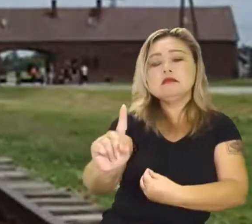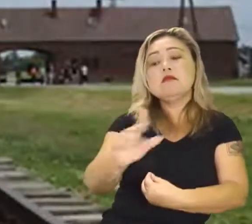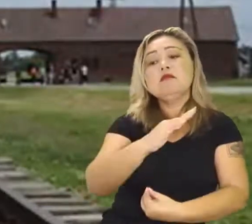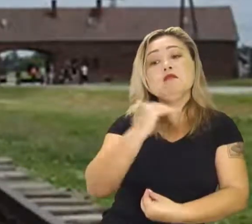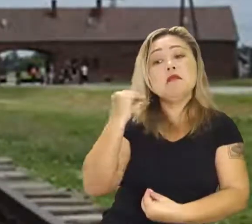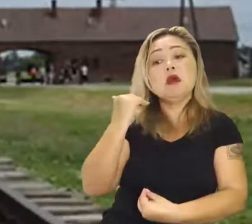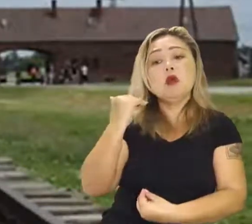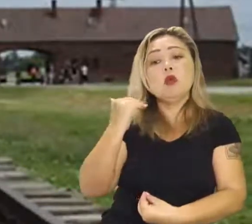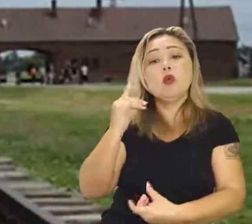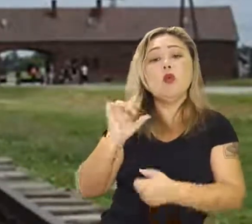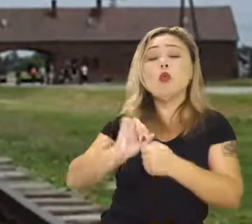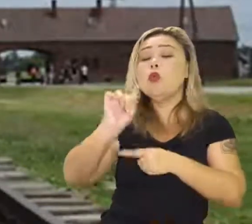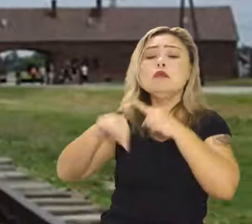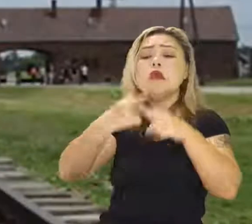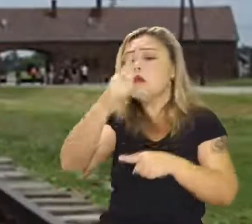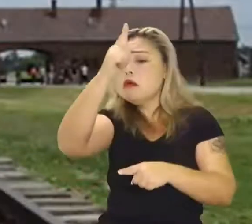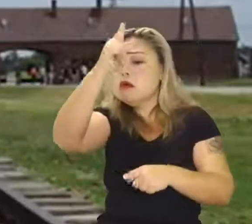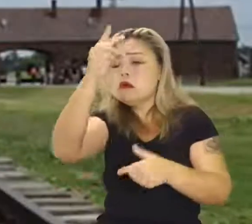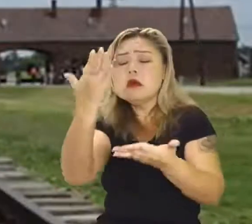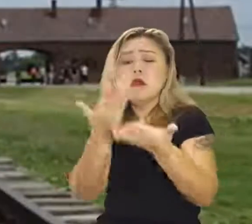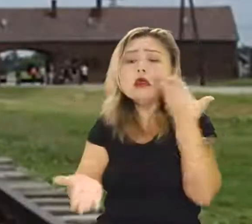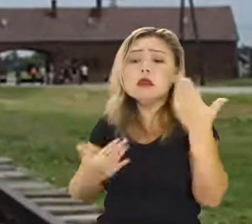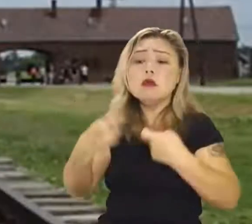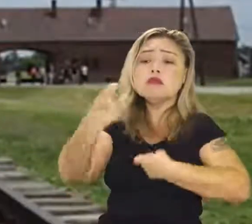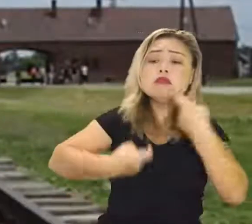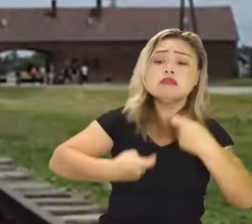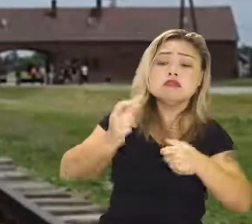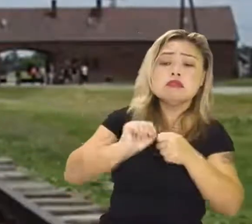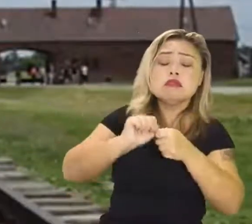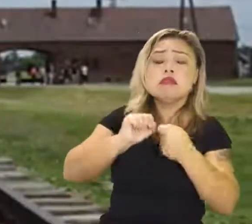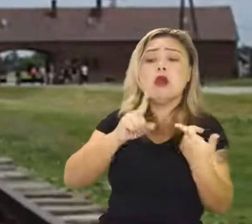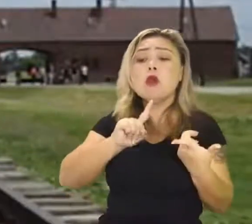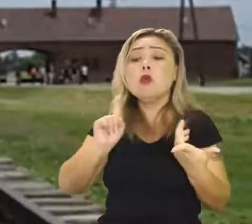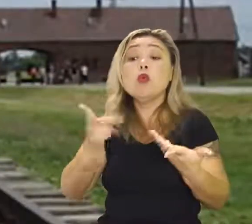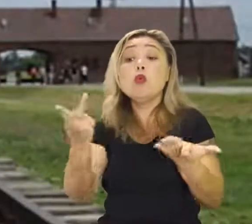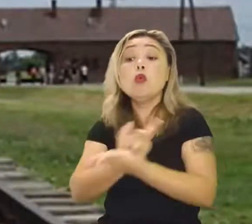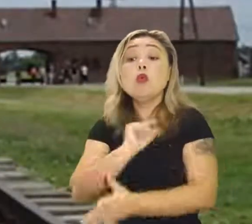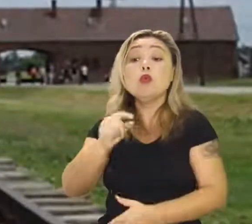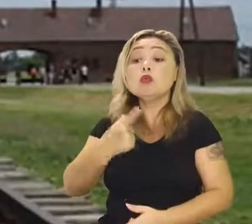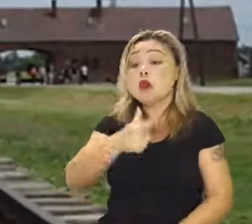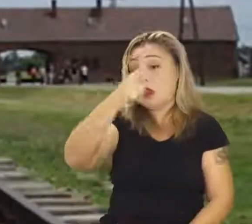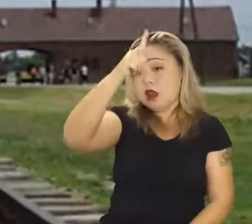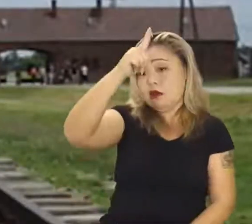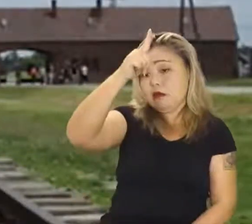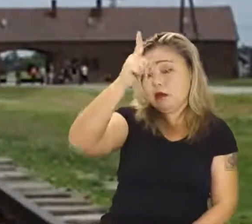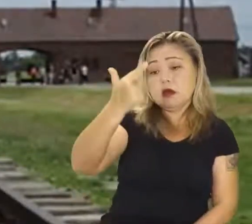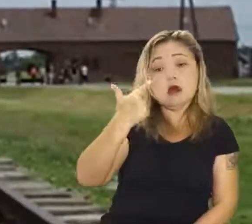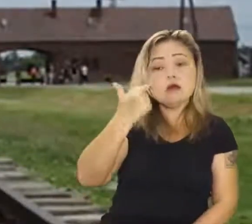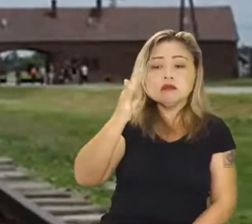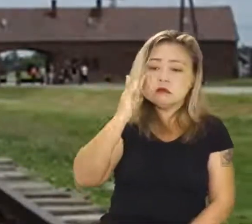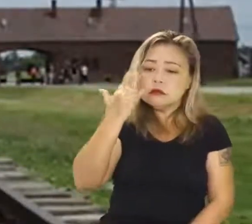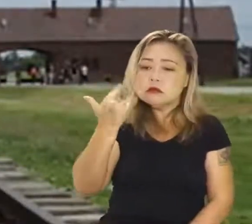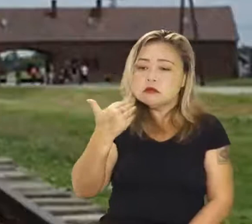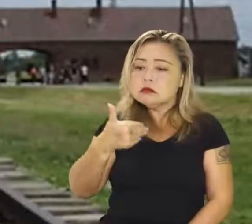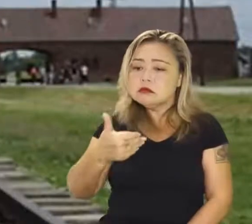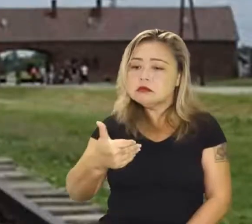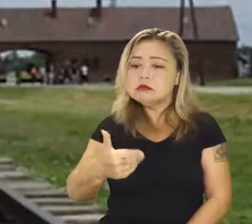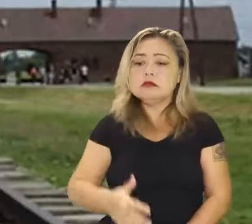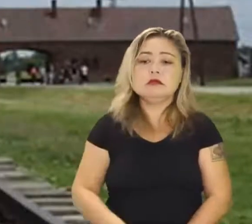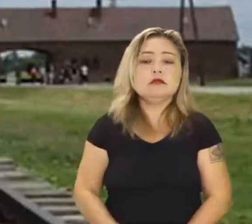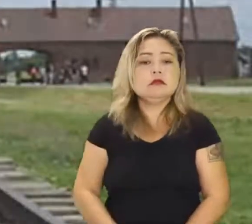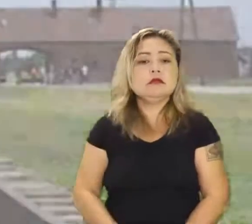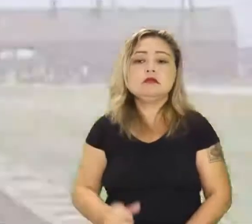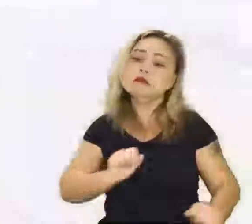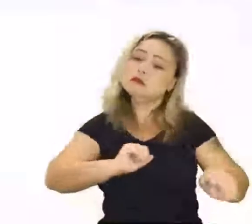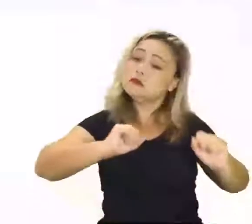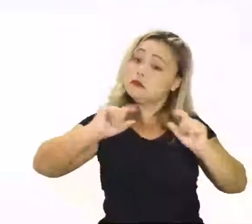E o que acontece com a Alemanha depois que perdeu a guerra, teve Auschwitz? O que vai acontecer com a Alemanha? Vamos entender o que acontece com a Alemanha. Na